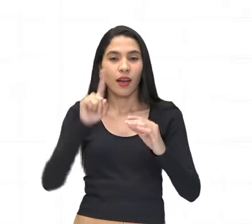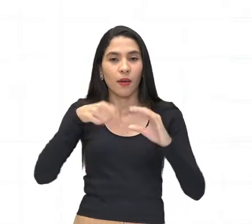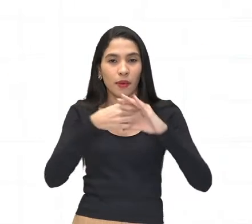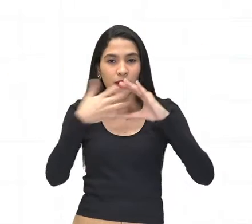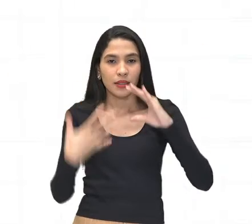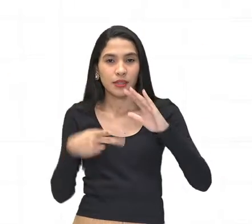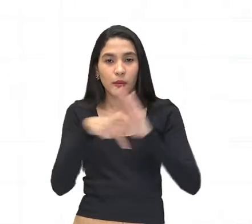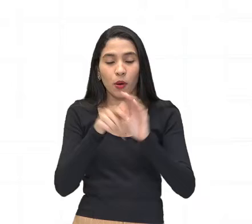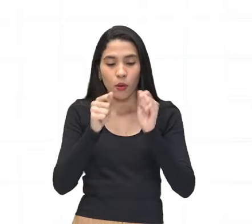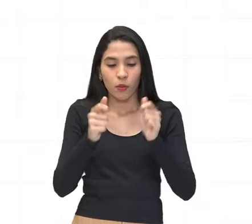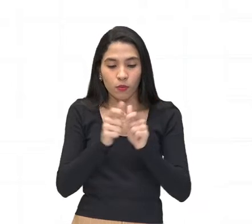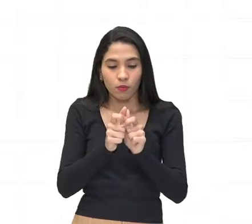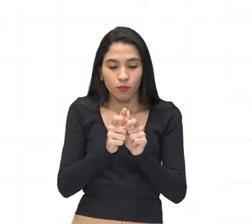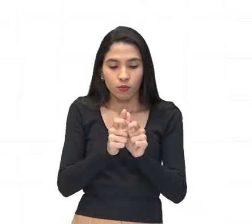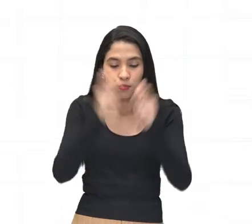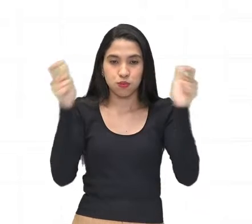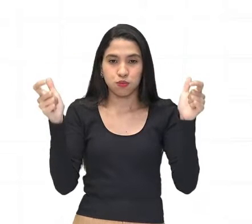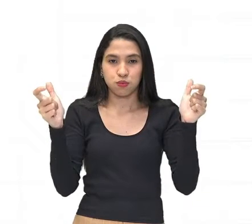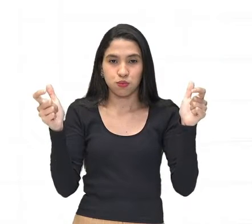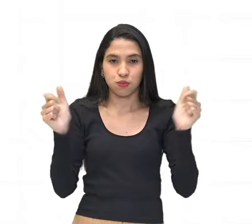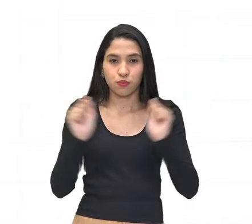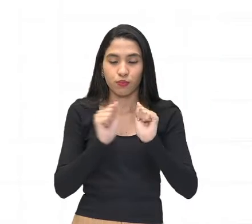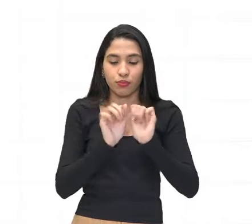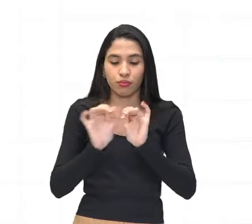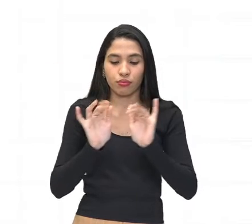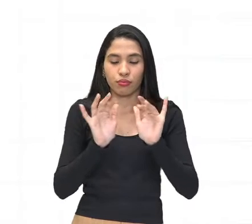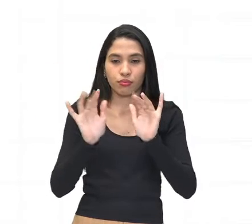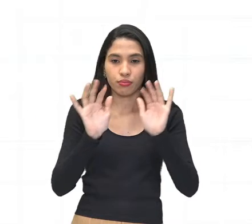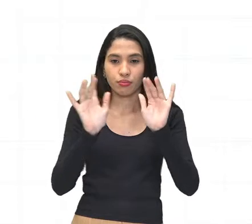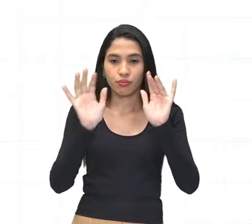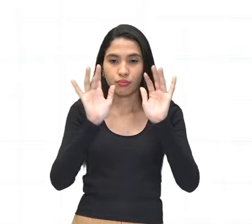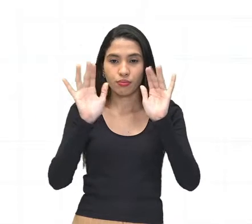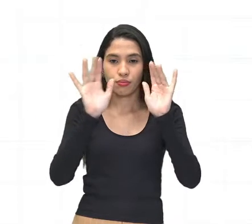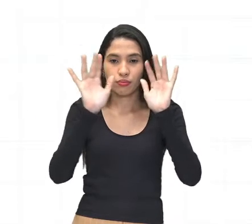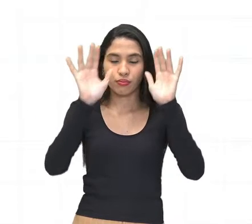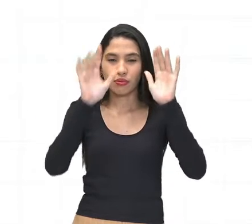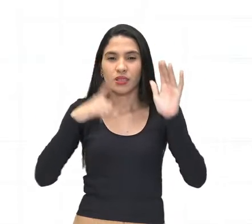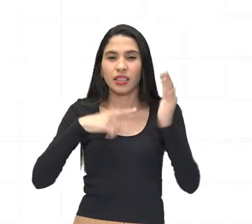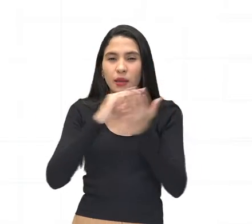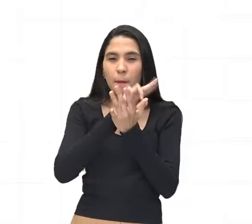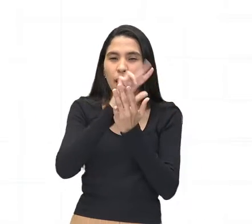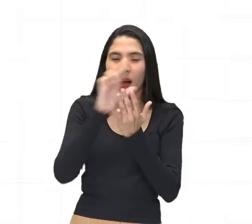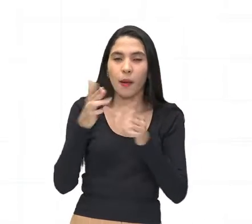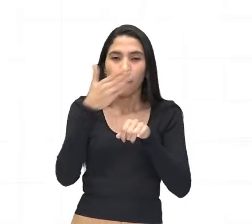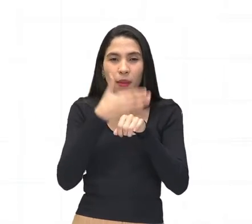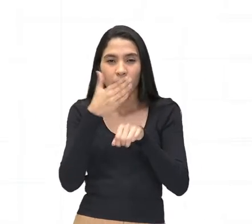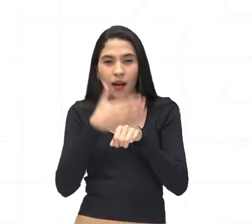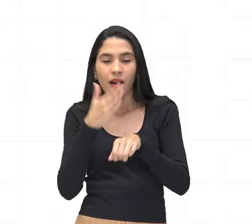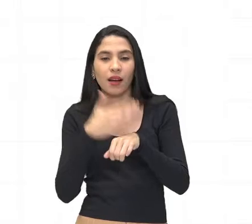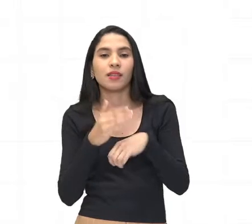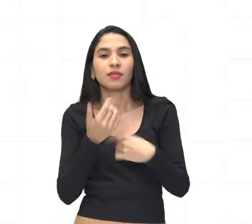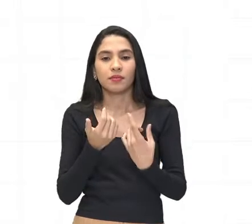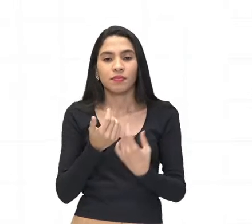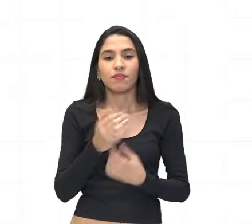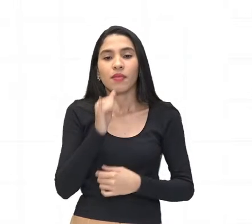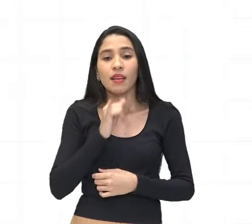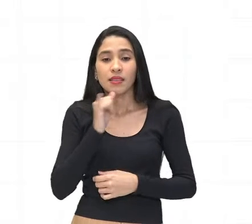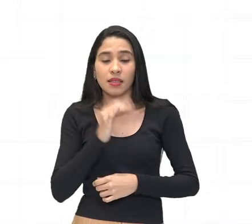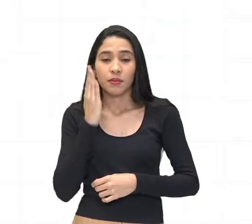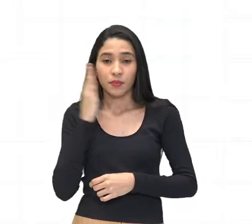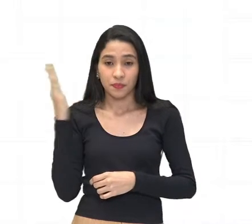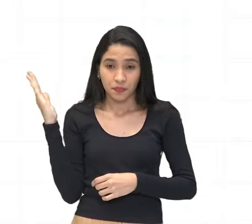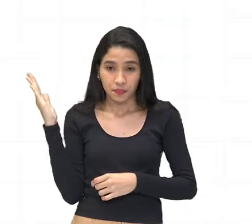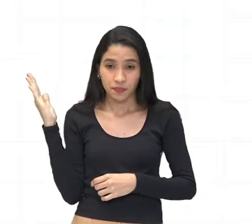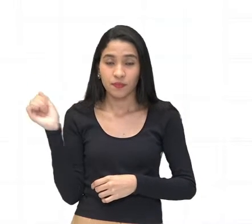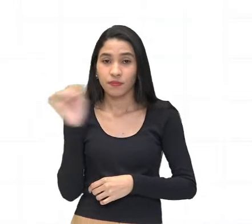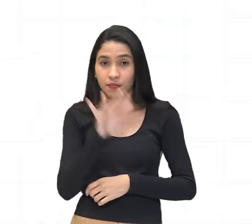de expansibilidade e compressibilidade tem diversas aplicações, como aí a gente está vendo na